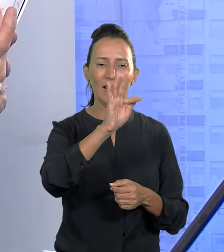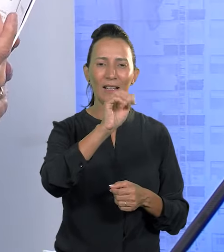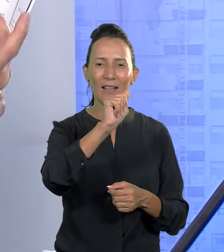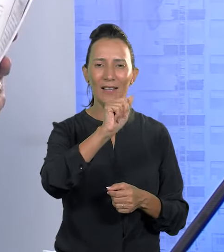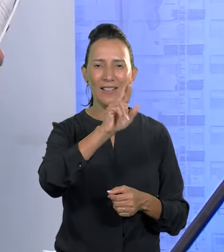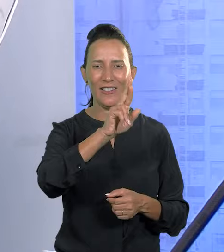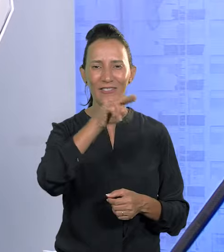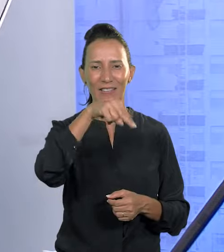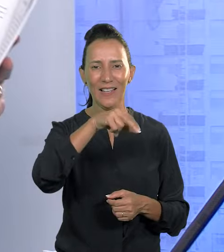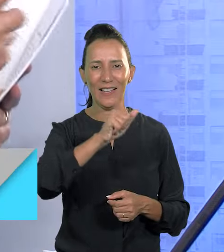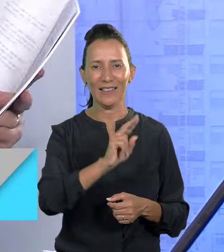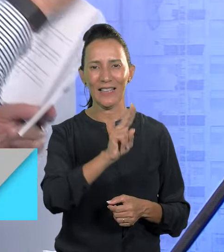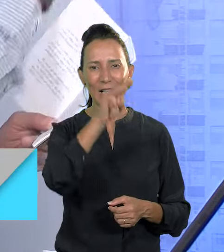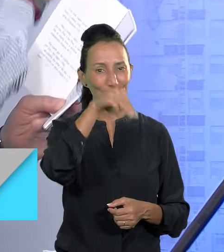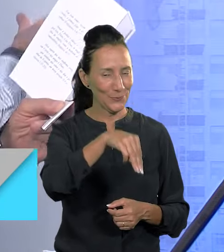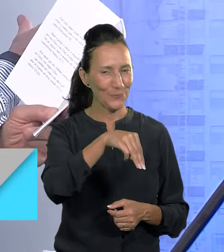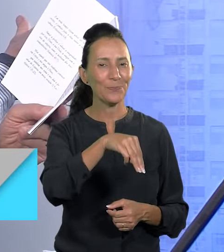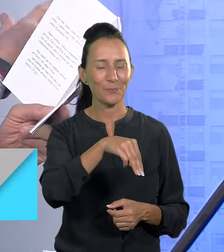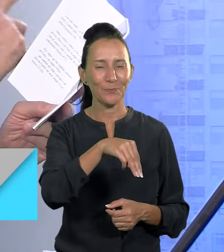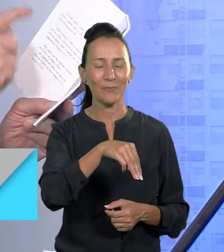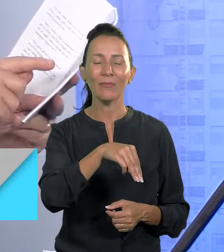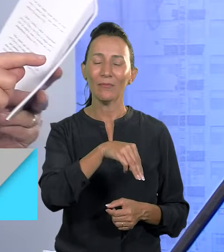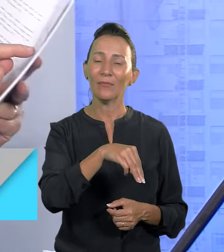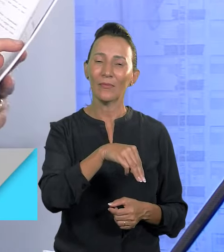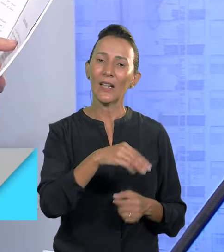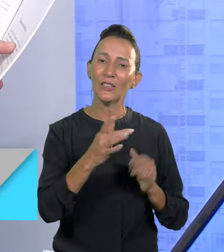dele, Jesus de Nazaré.